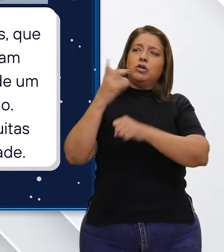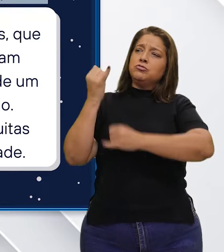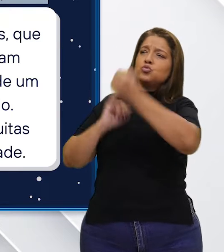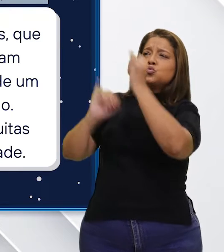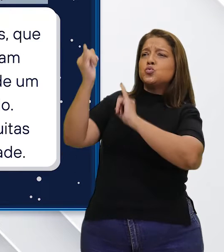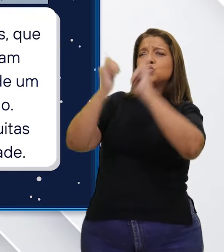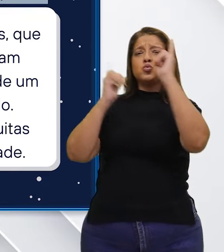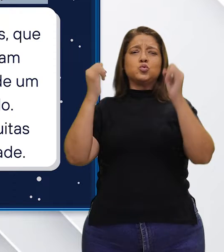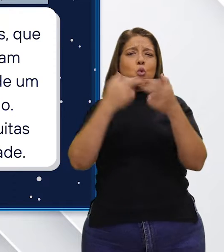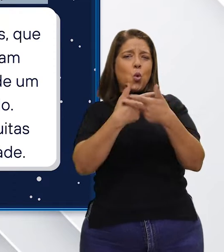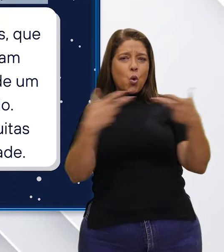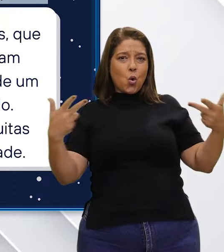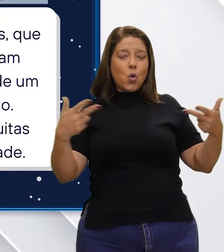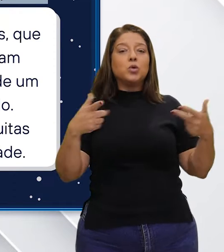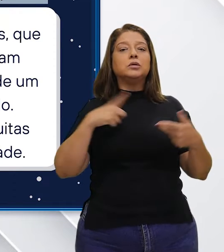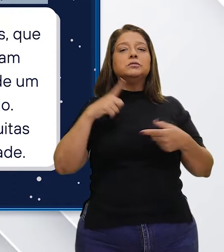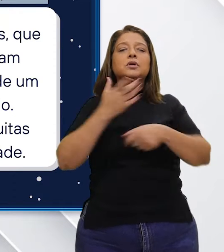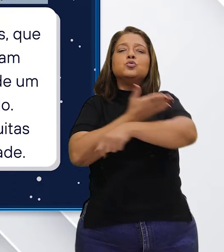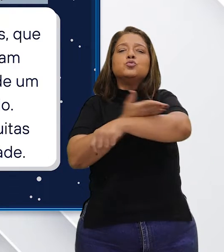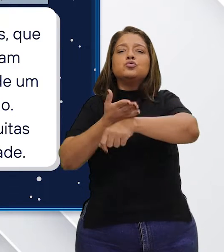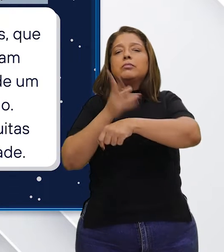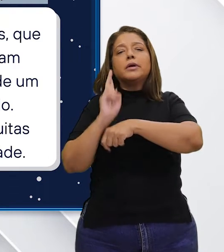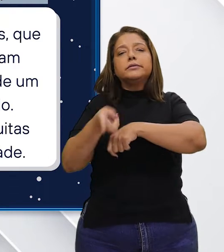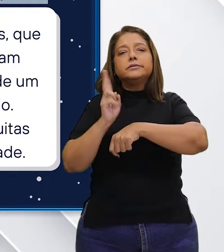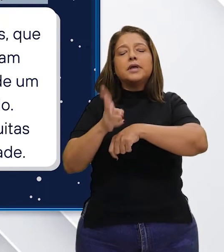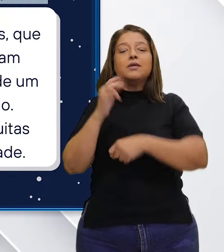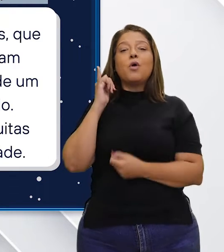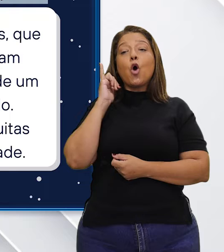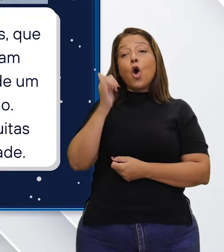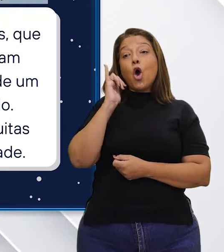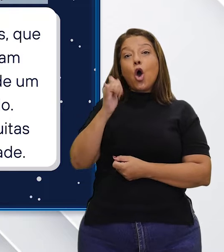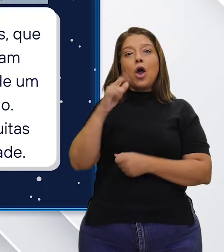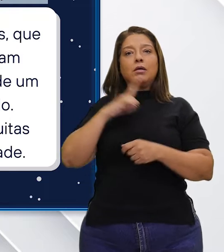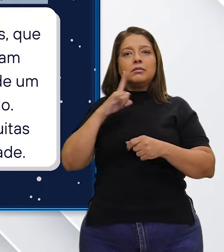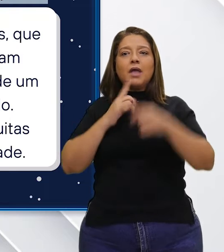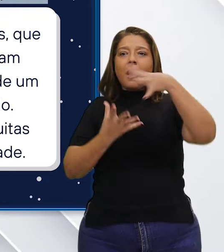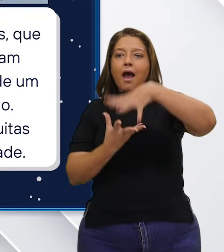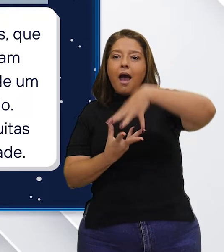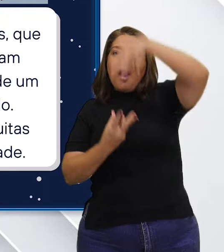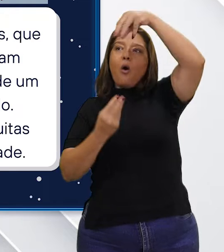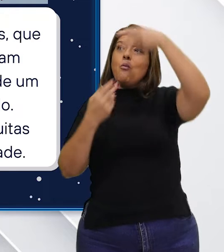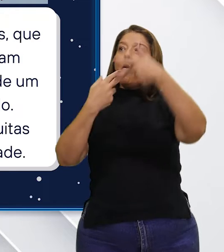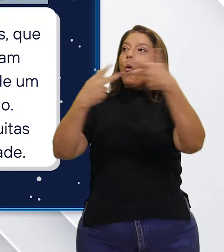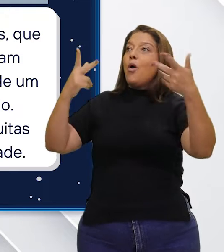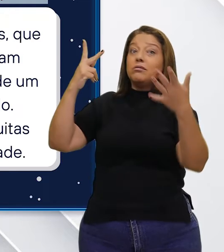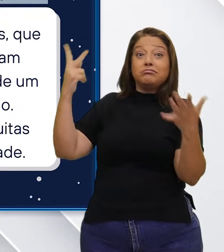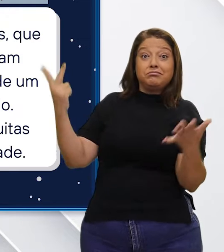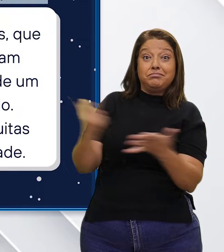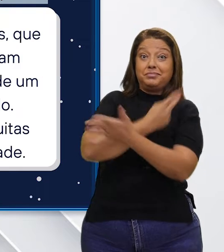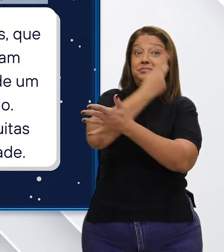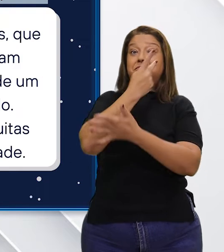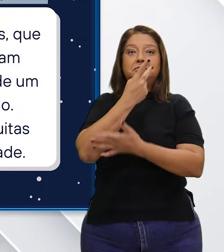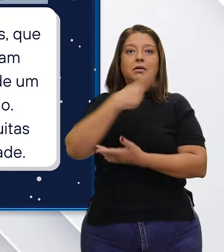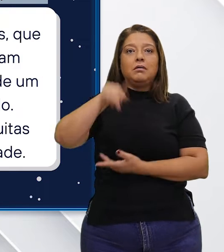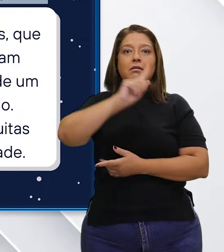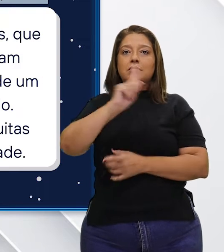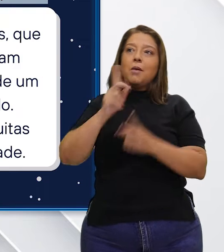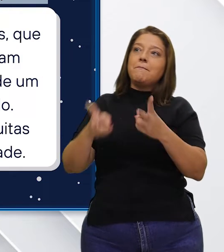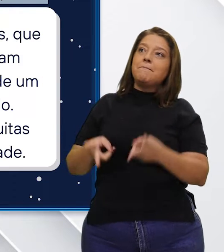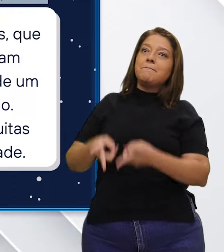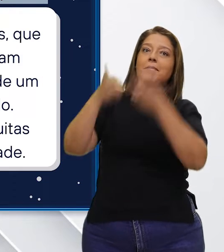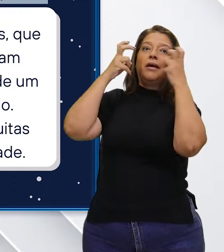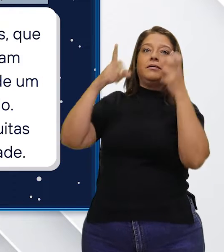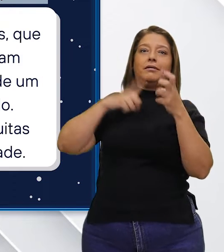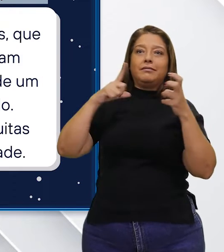mais moderno ou industrializado. Costumam contar eventos sobrenaturais, muitas